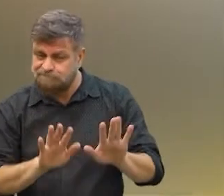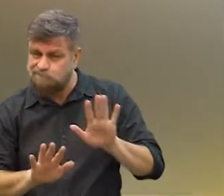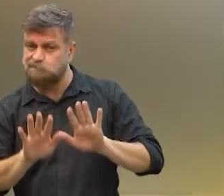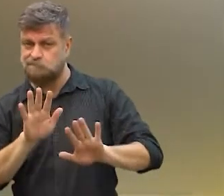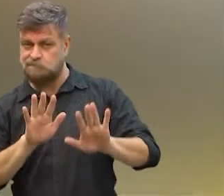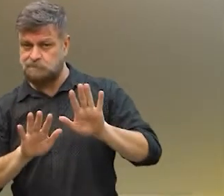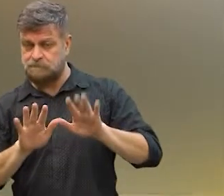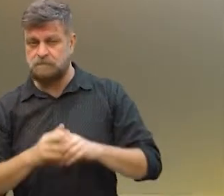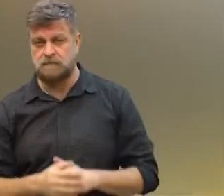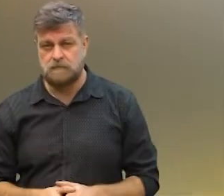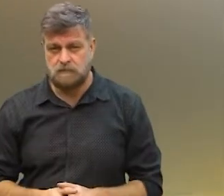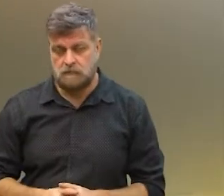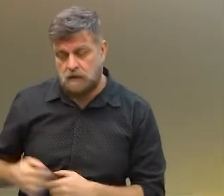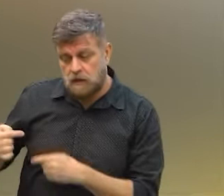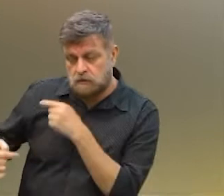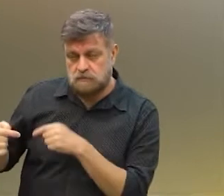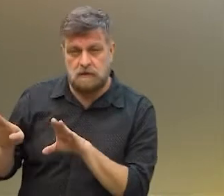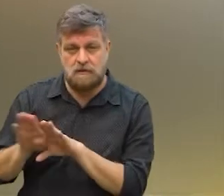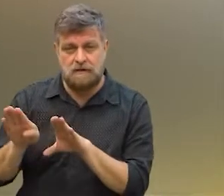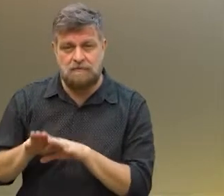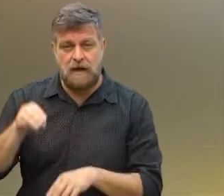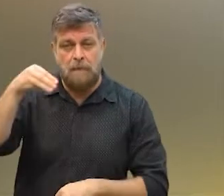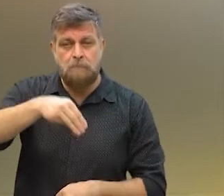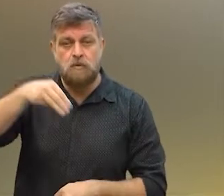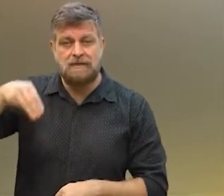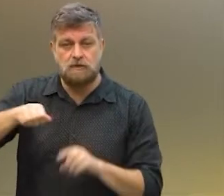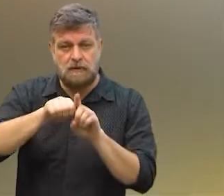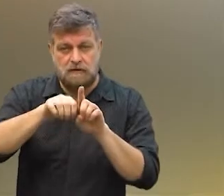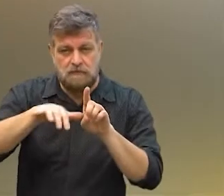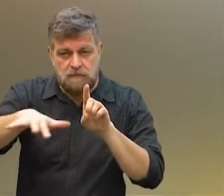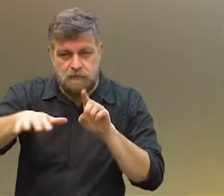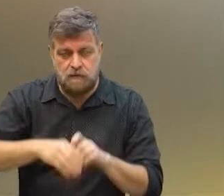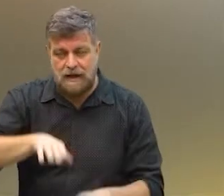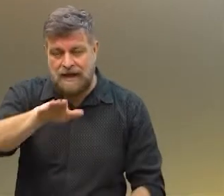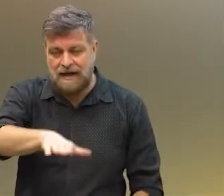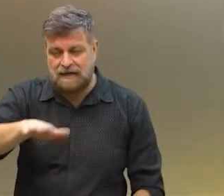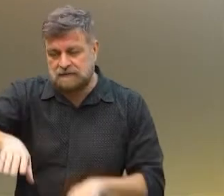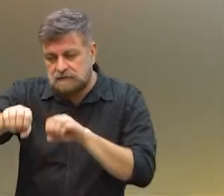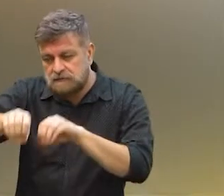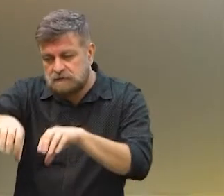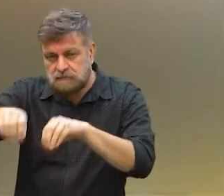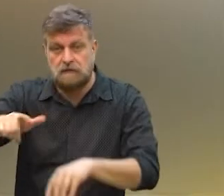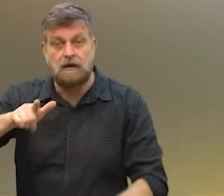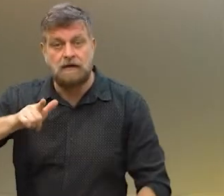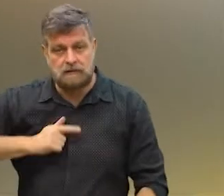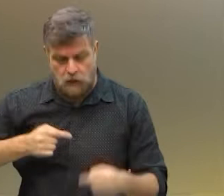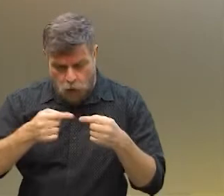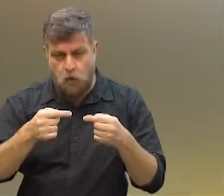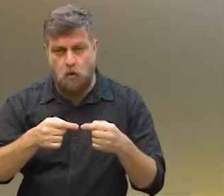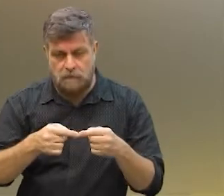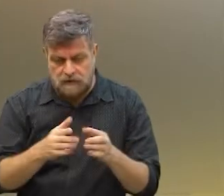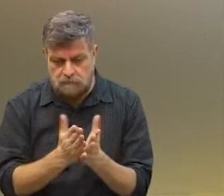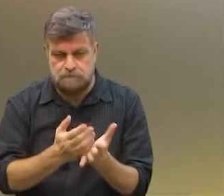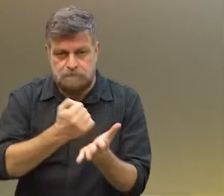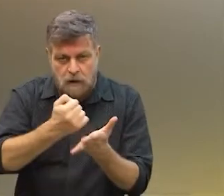muito cuidado. A discussão também das agentes, das monitoras de educação infantil, que querem ter um reconhecimento de serem dentro